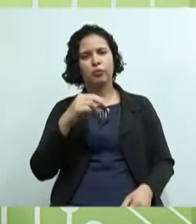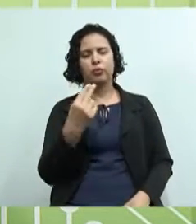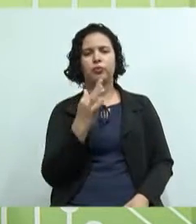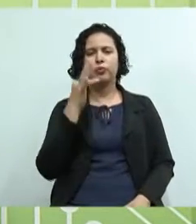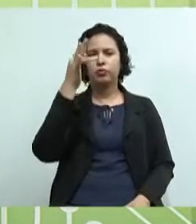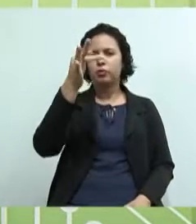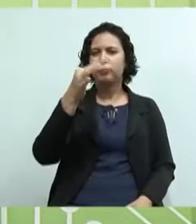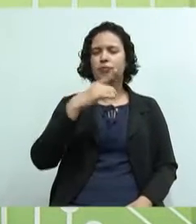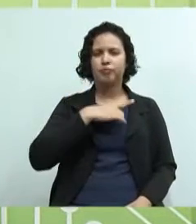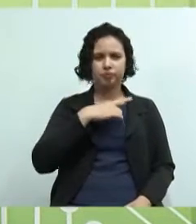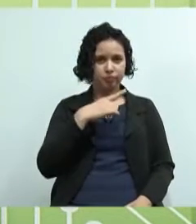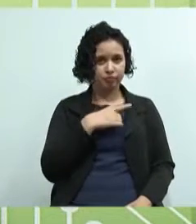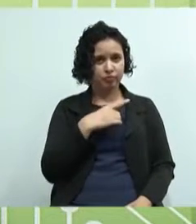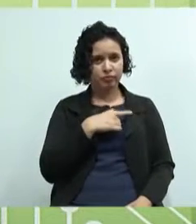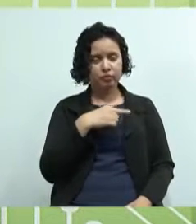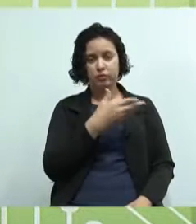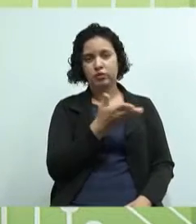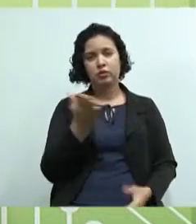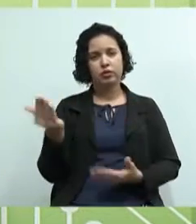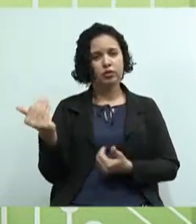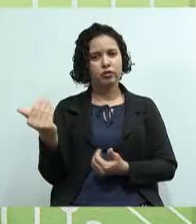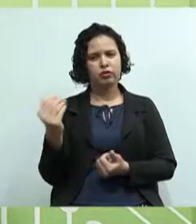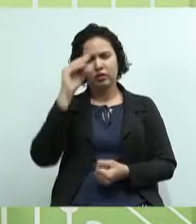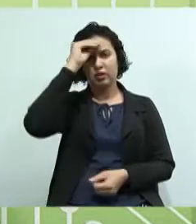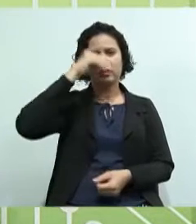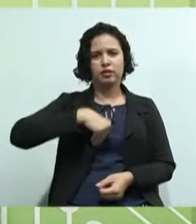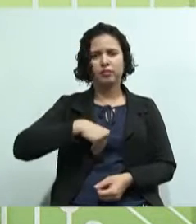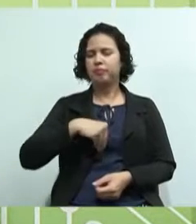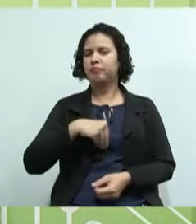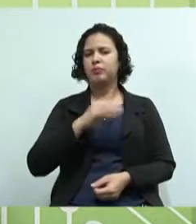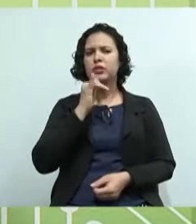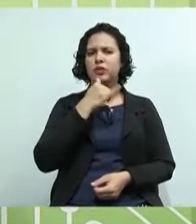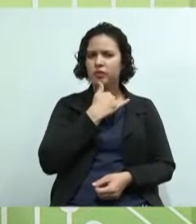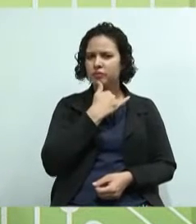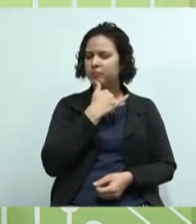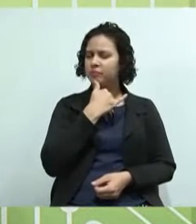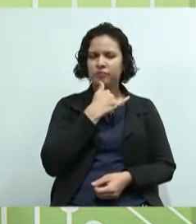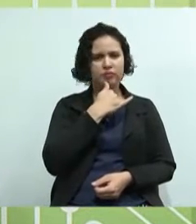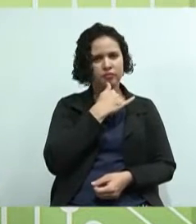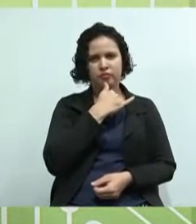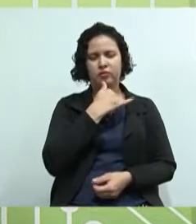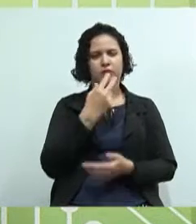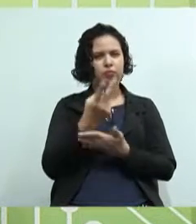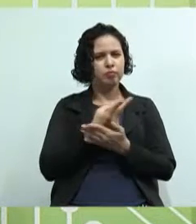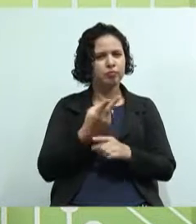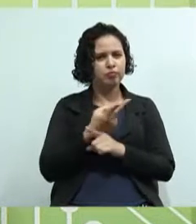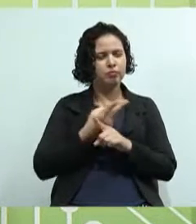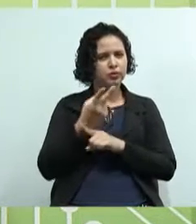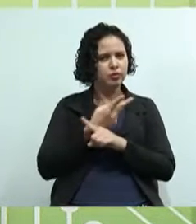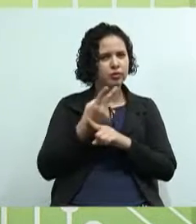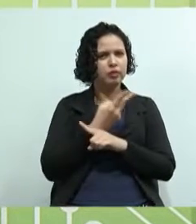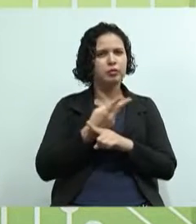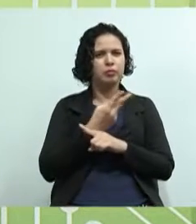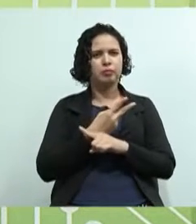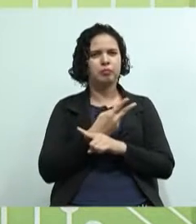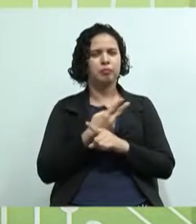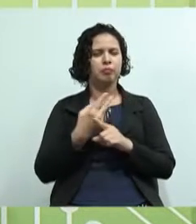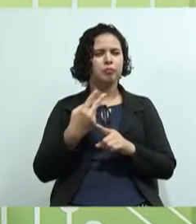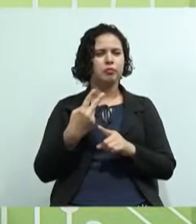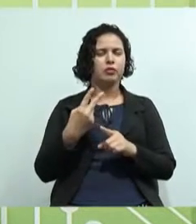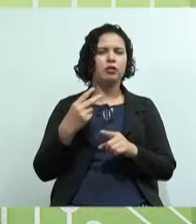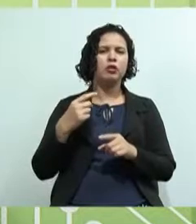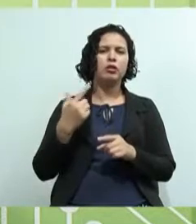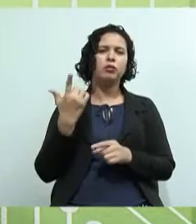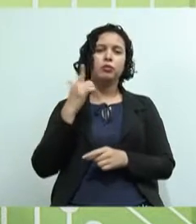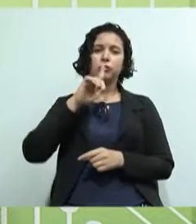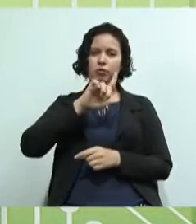você vai passar porque você é jovem, não desanime. Porque tenha certeza de uma coisa, se você busca, você vai alcançar com certeza, tá?